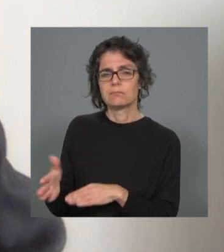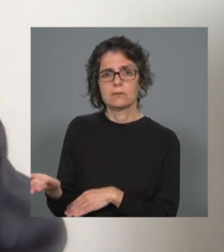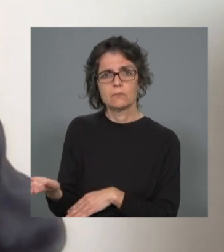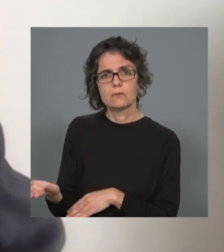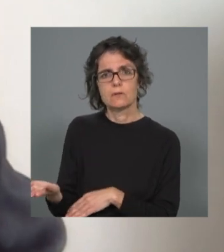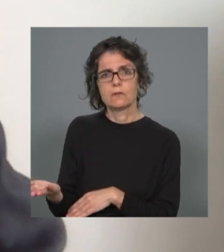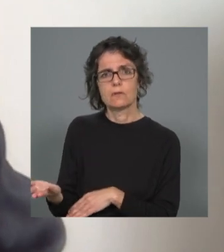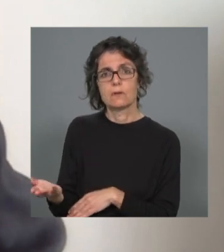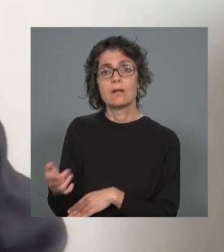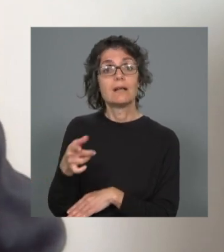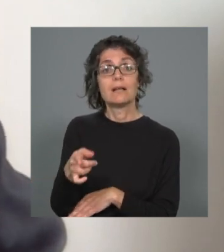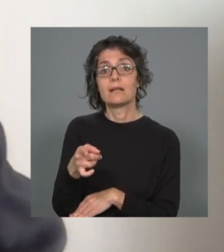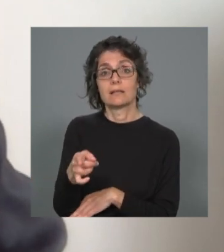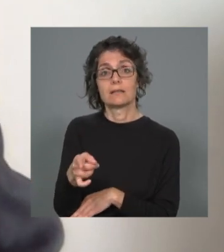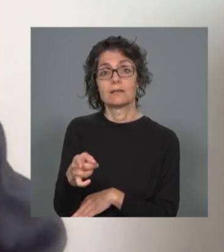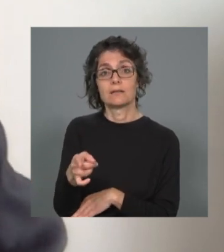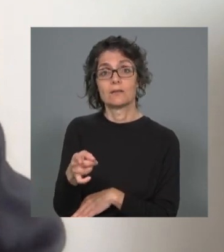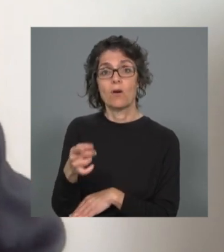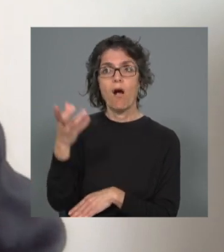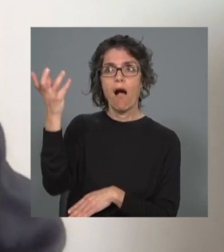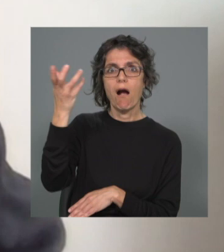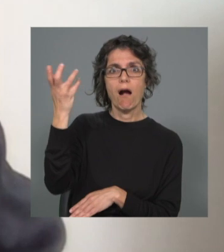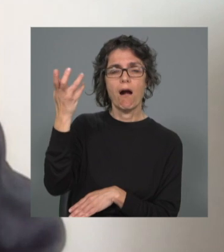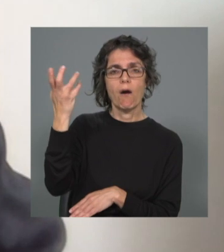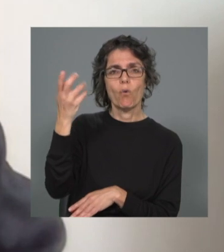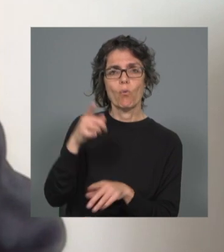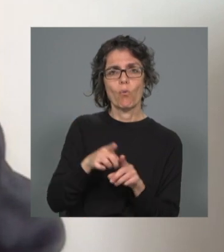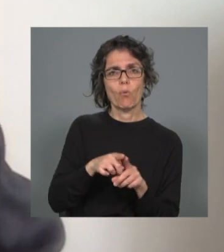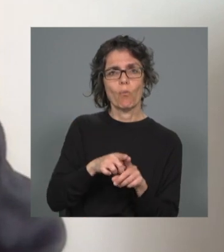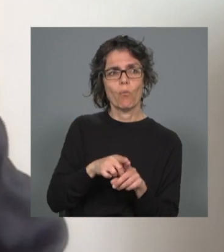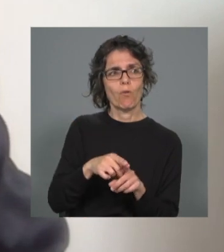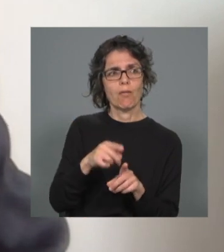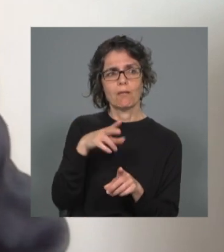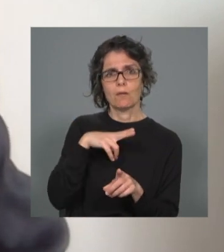não incomoda a cultura, a política portuguesa de modo